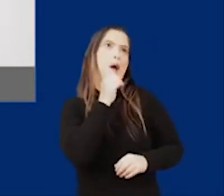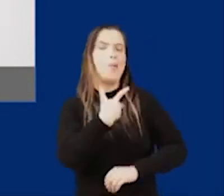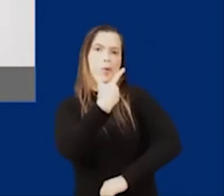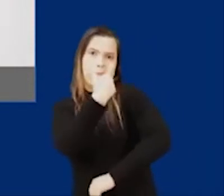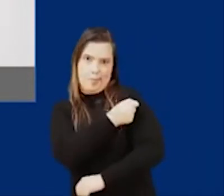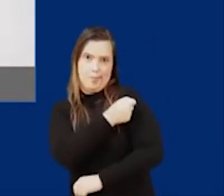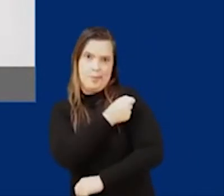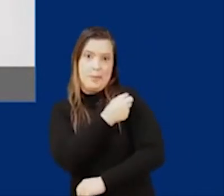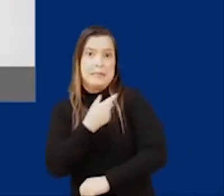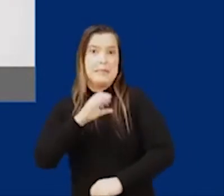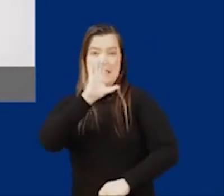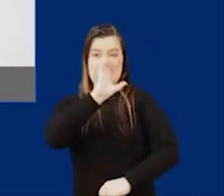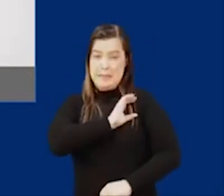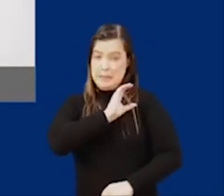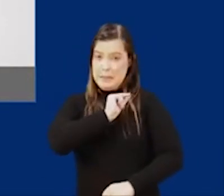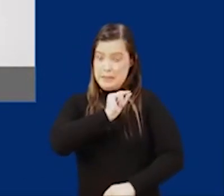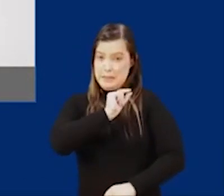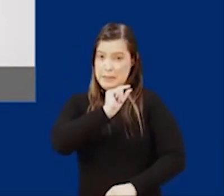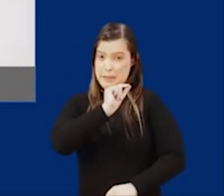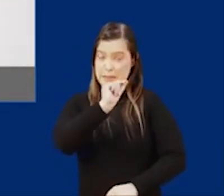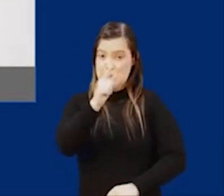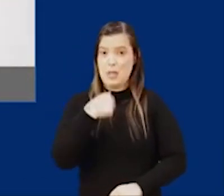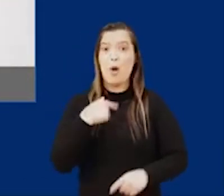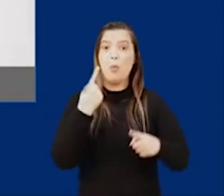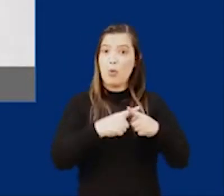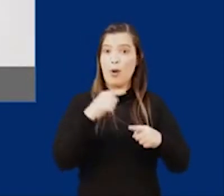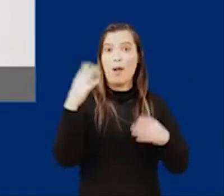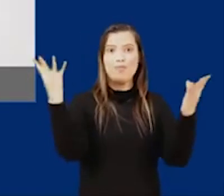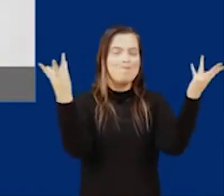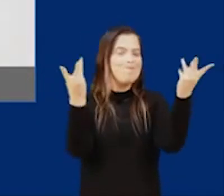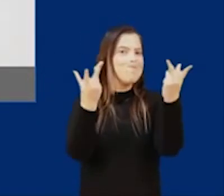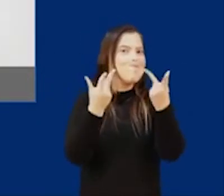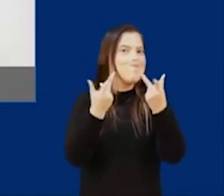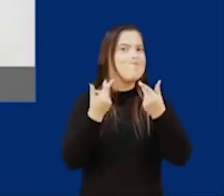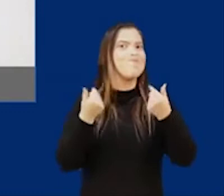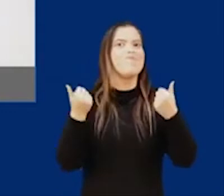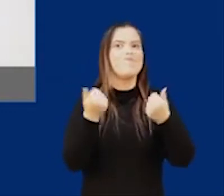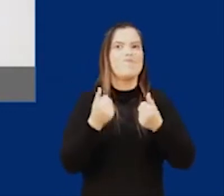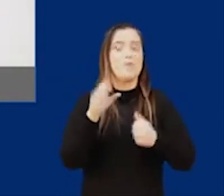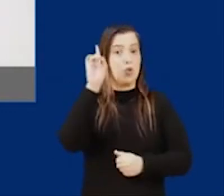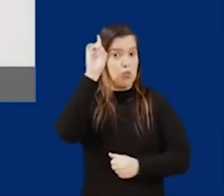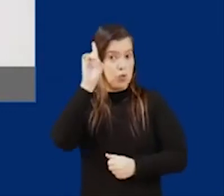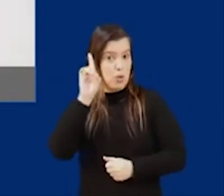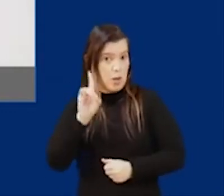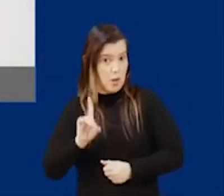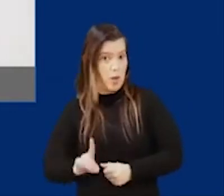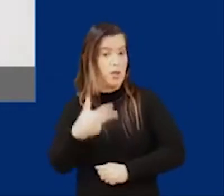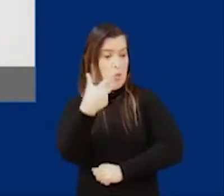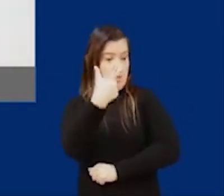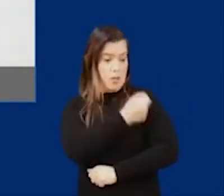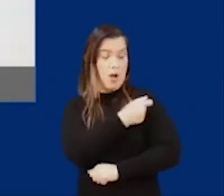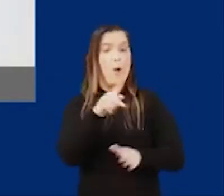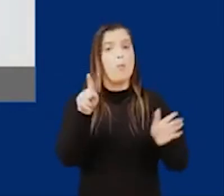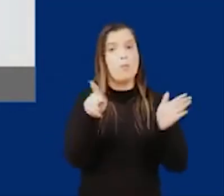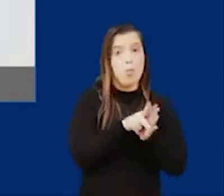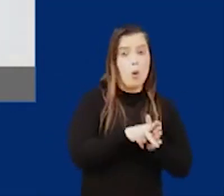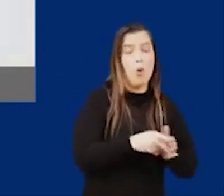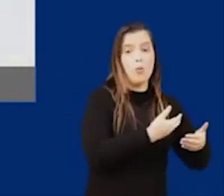muito cara, porque é muito maravilhosa. Então, garantir a vacinação dos bebês,